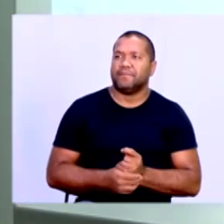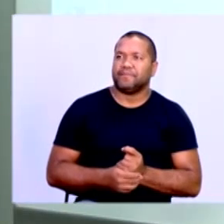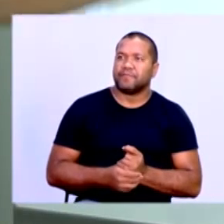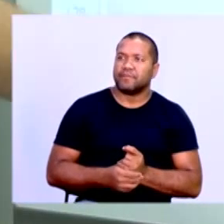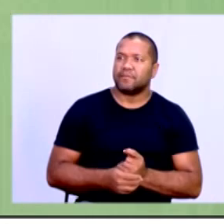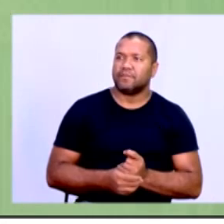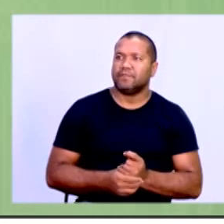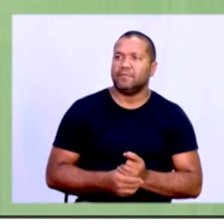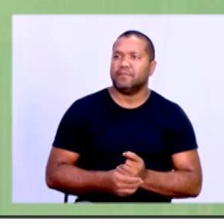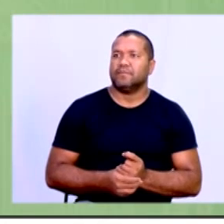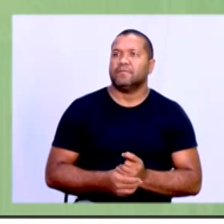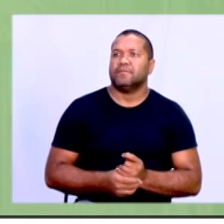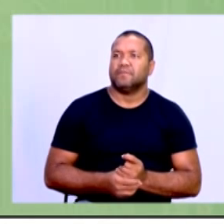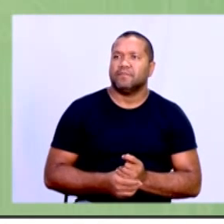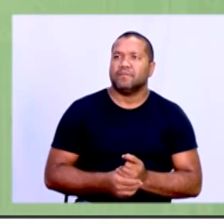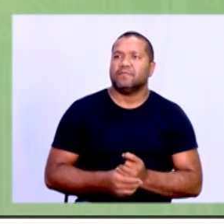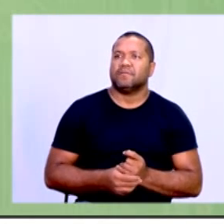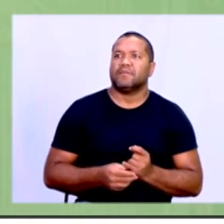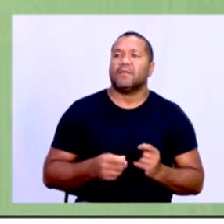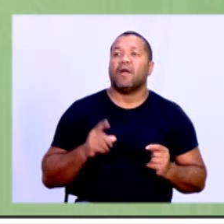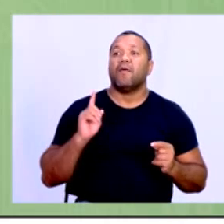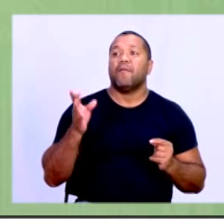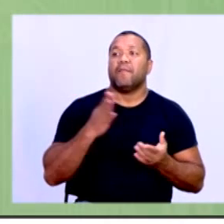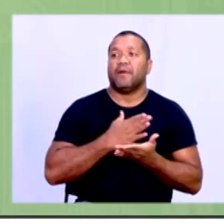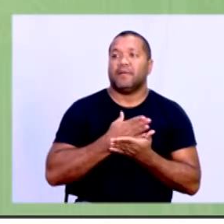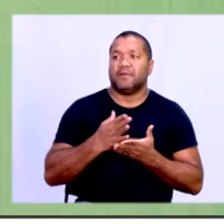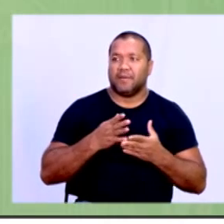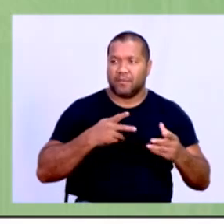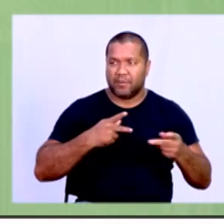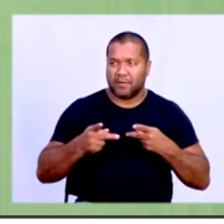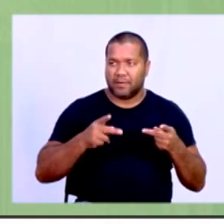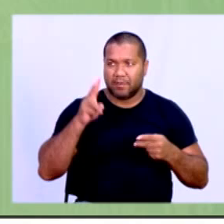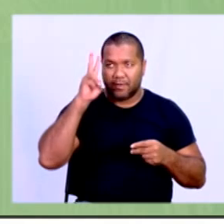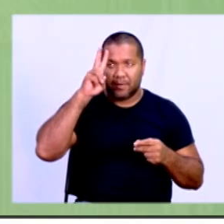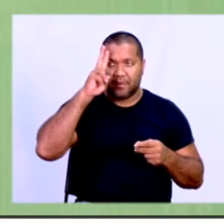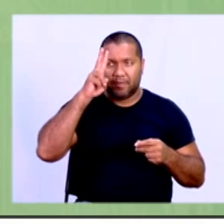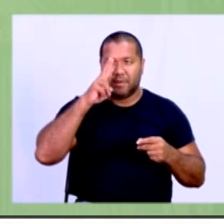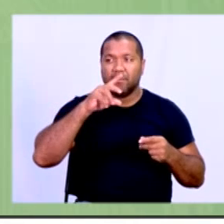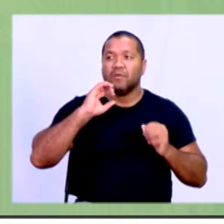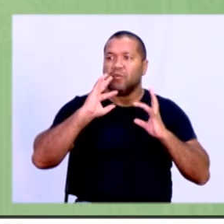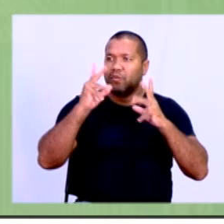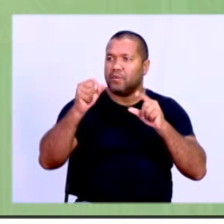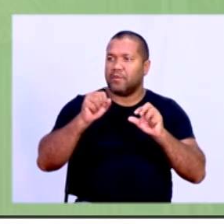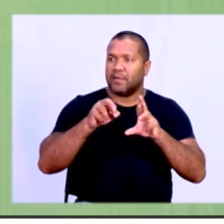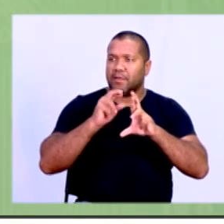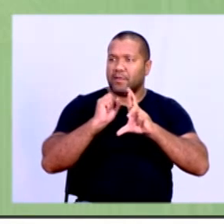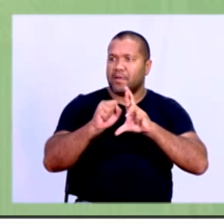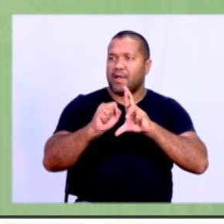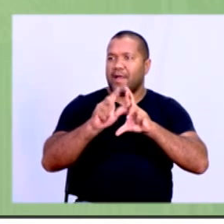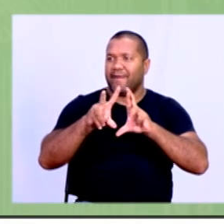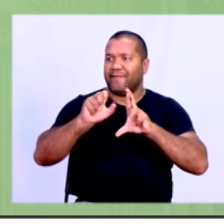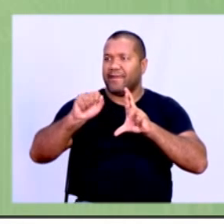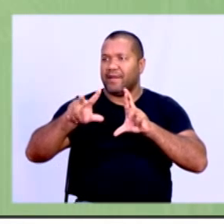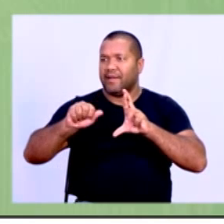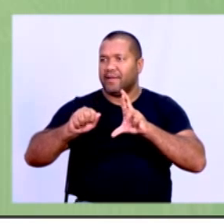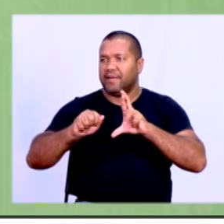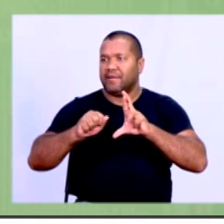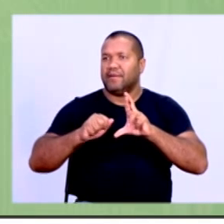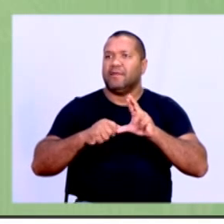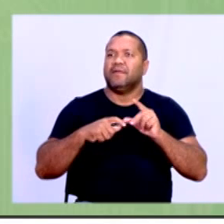Então, para iniciar o nosso projeto, lembrando que tudo isso vai estar no nosso recurso AVA, tá? Eu faço a